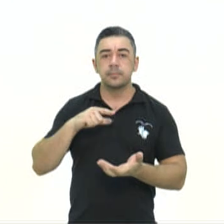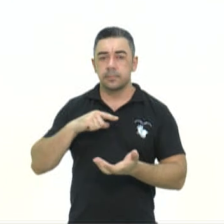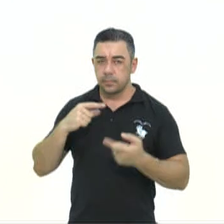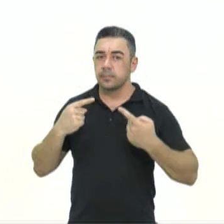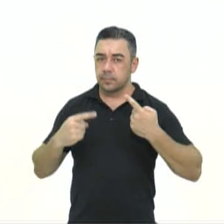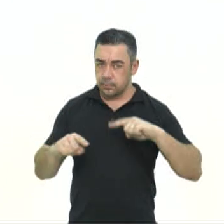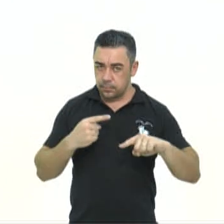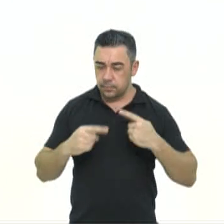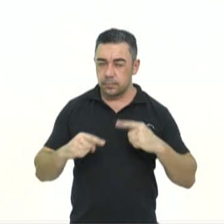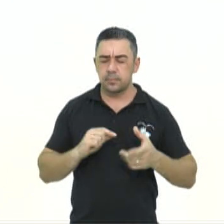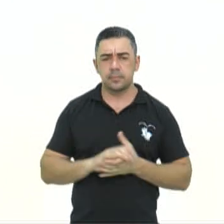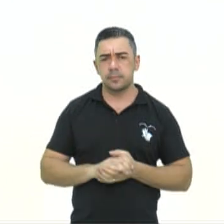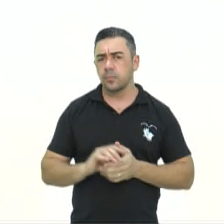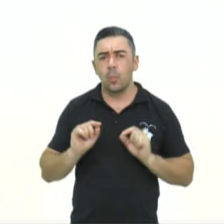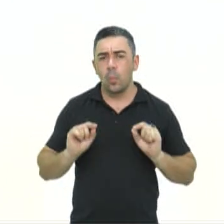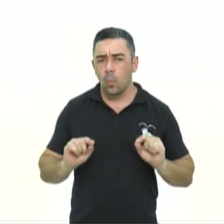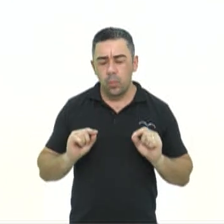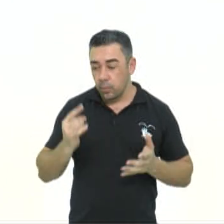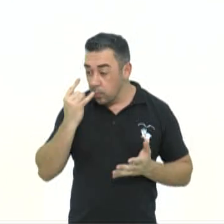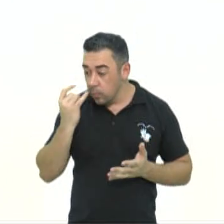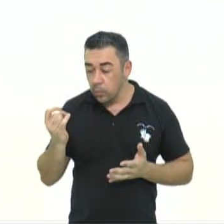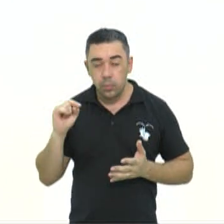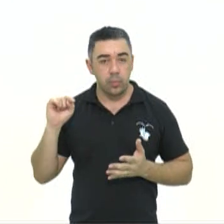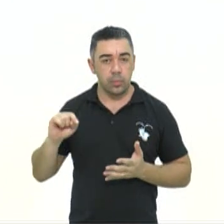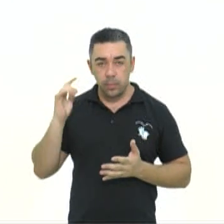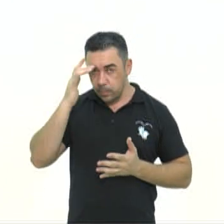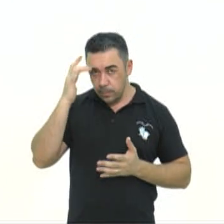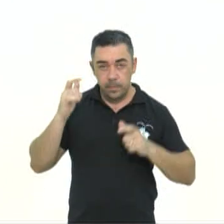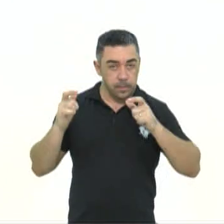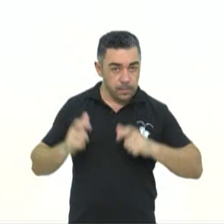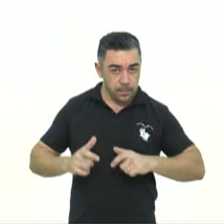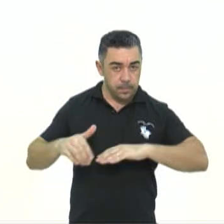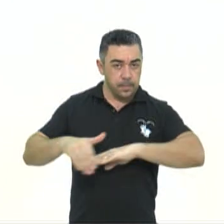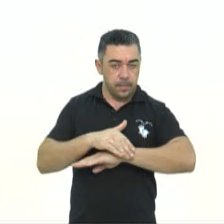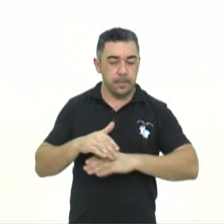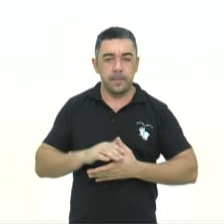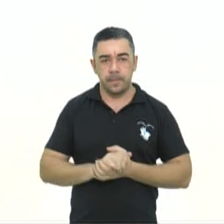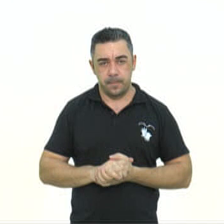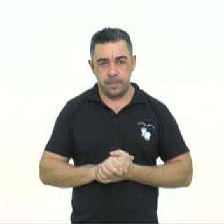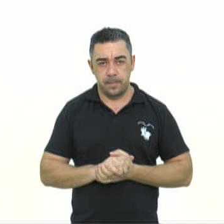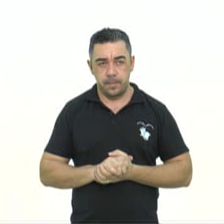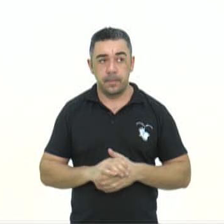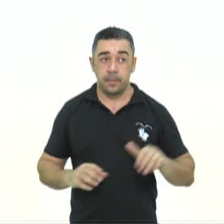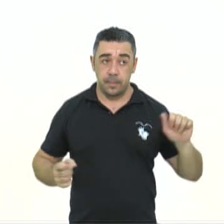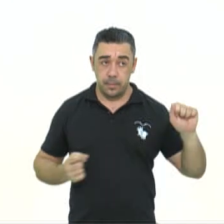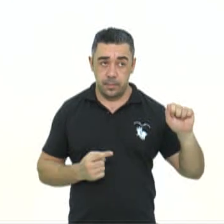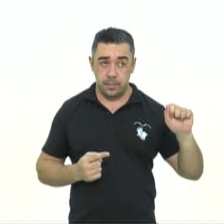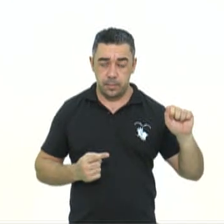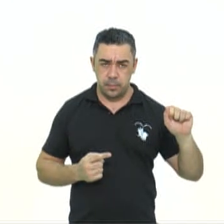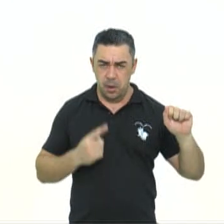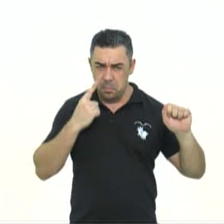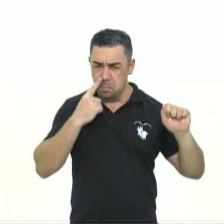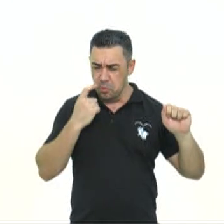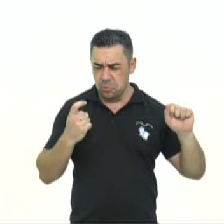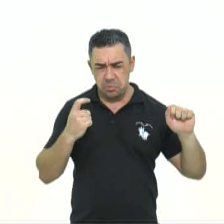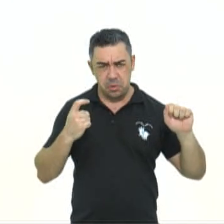que atrai esses artistas a este local? Então, alternativa A, a